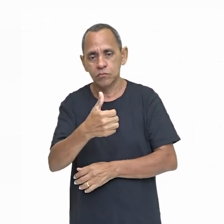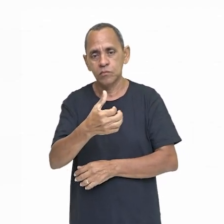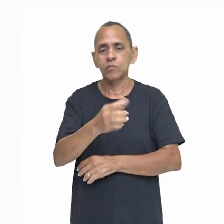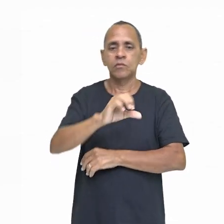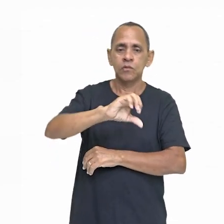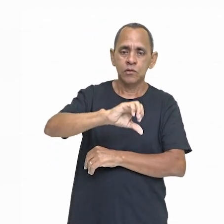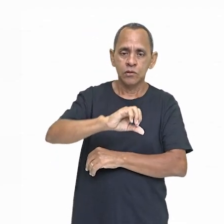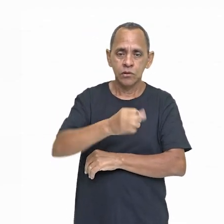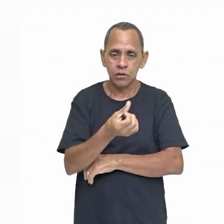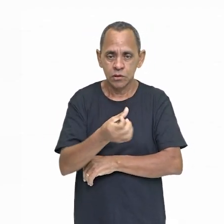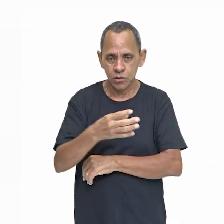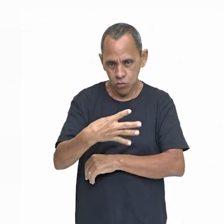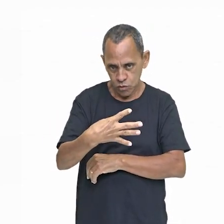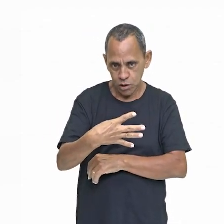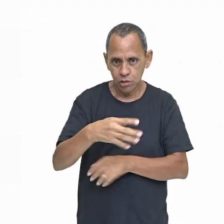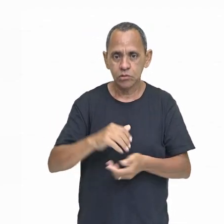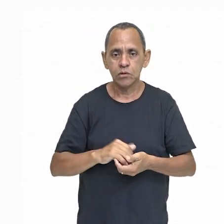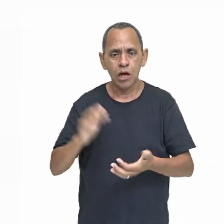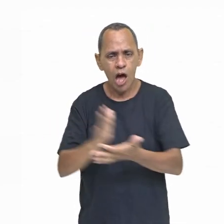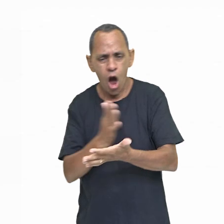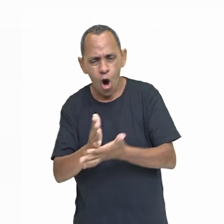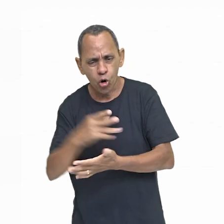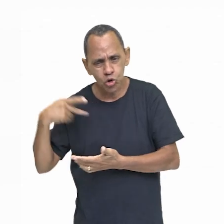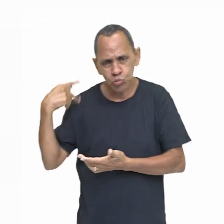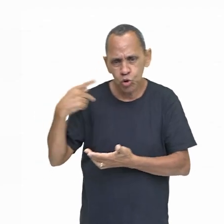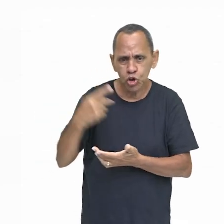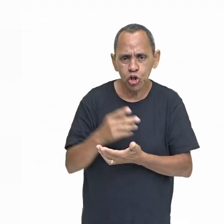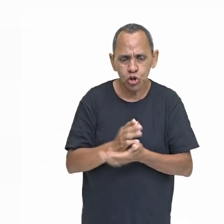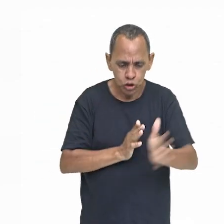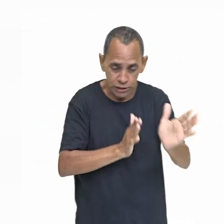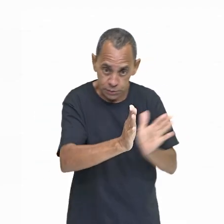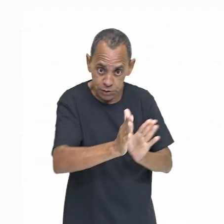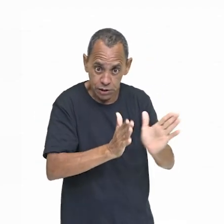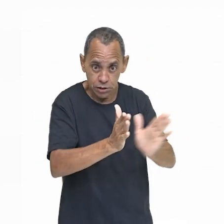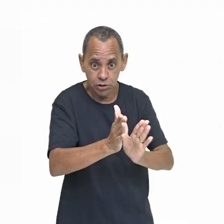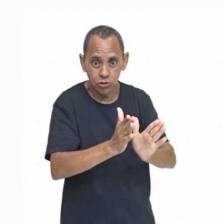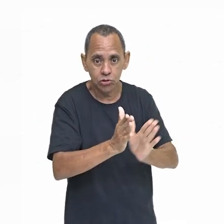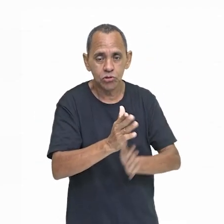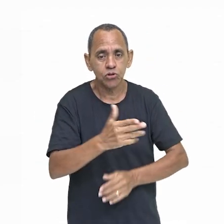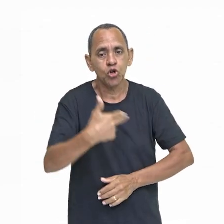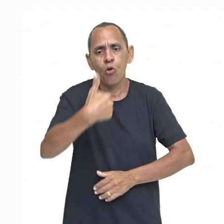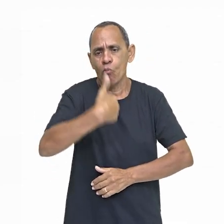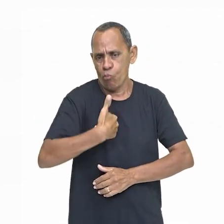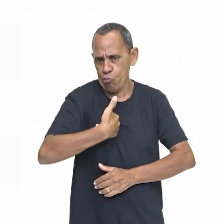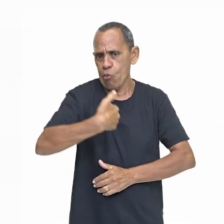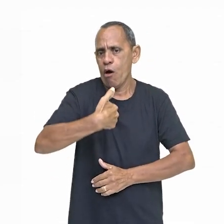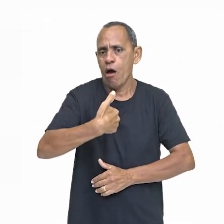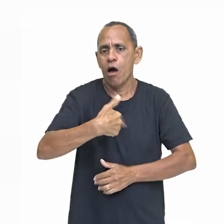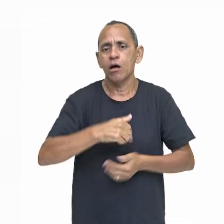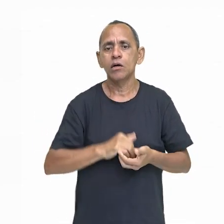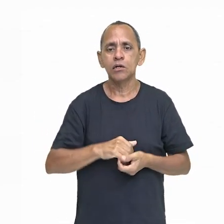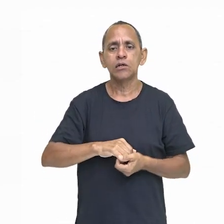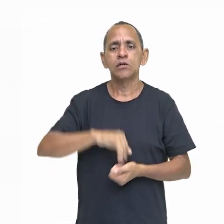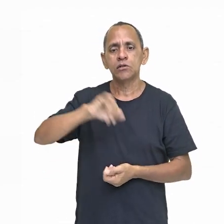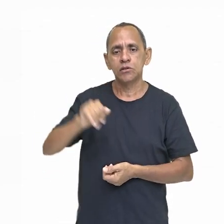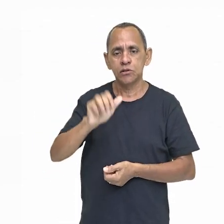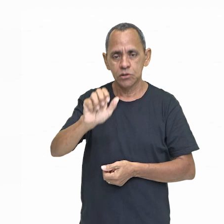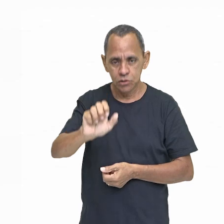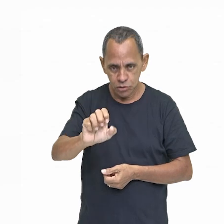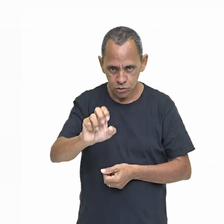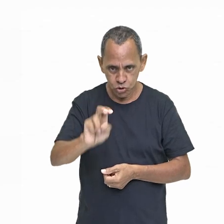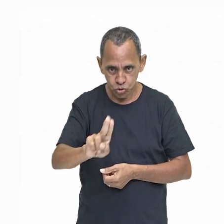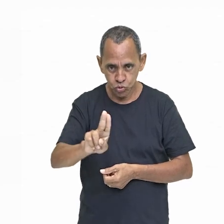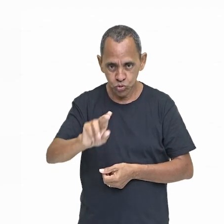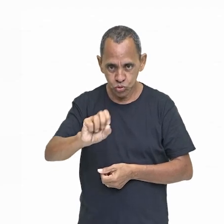1964. Alguns políticos dessa época, olhem só os nomes, Getúlio Vargas, Juscelino Kubitschek,